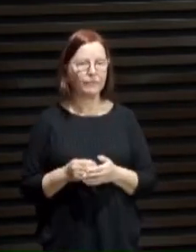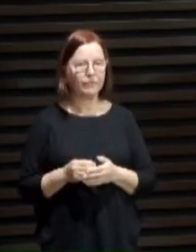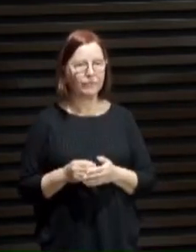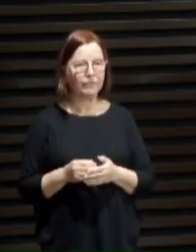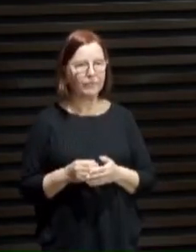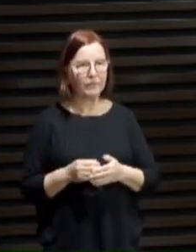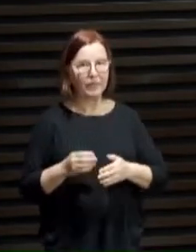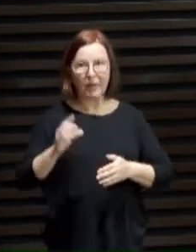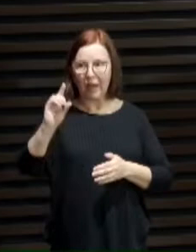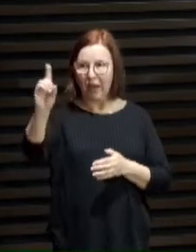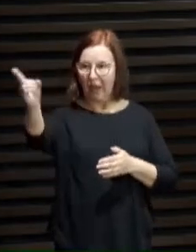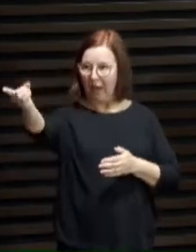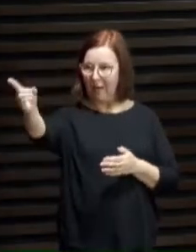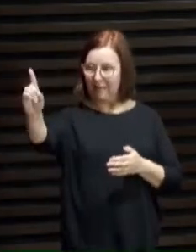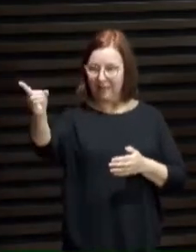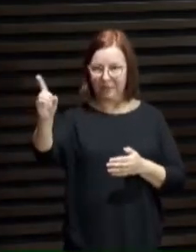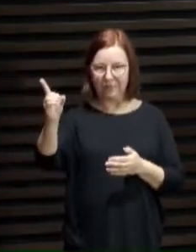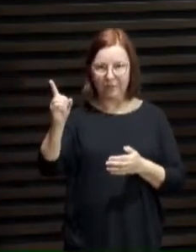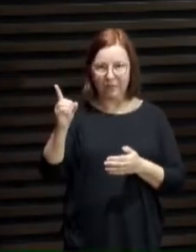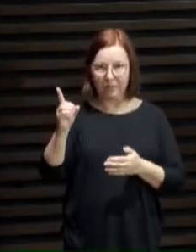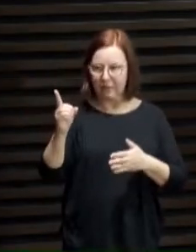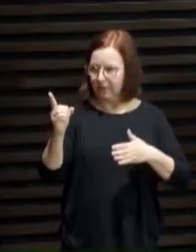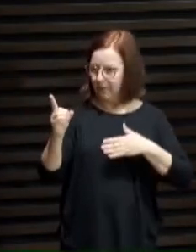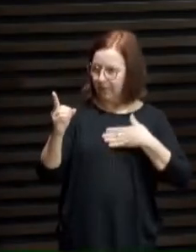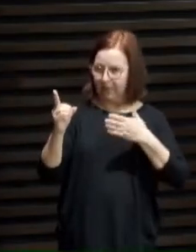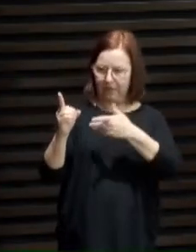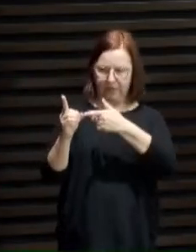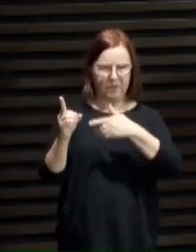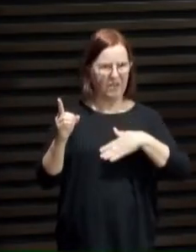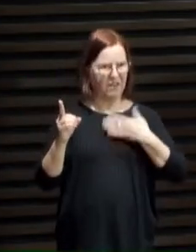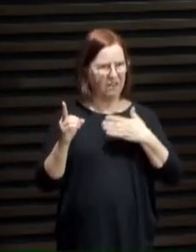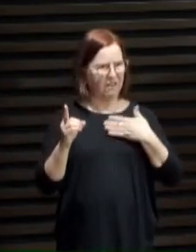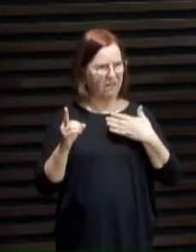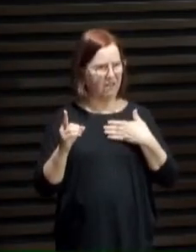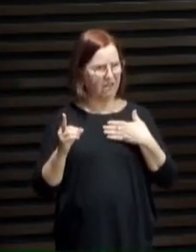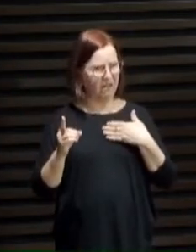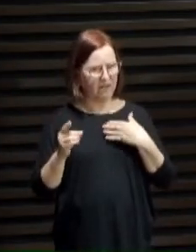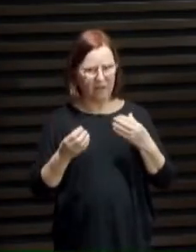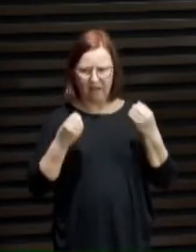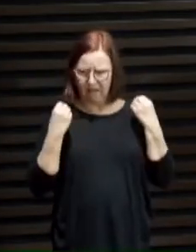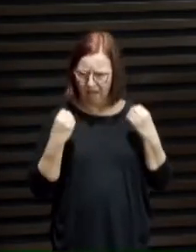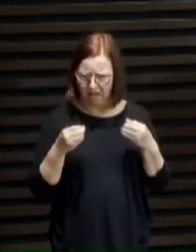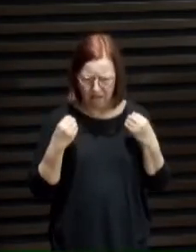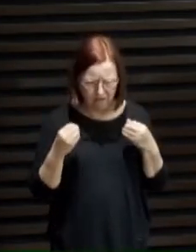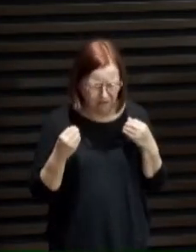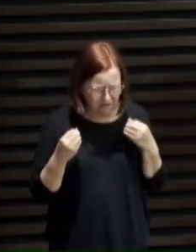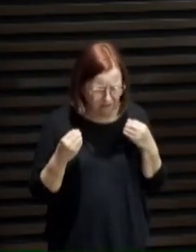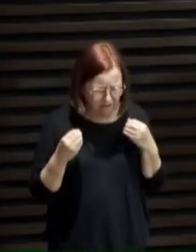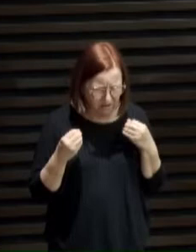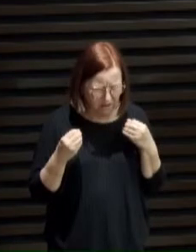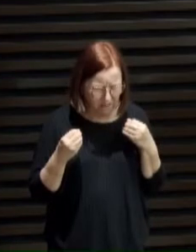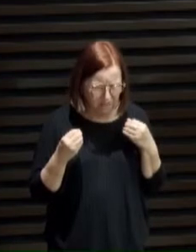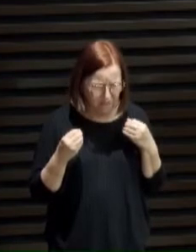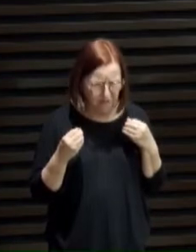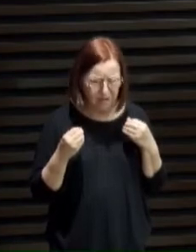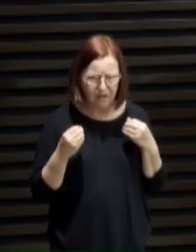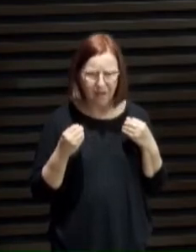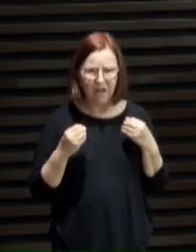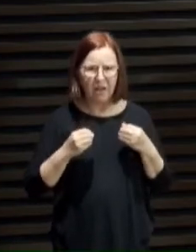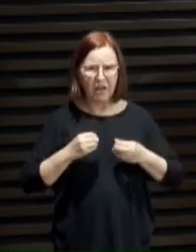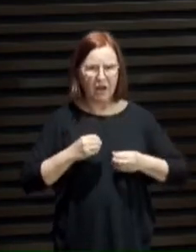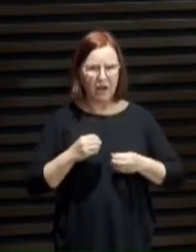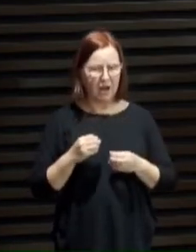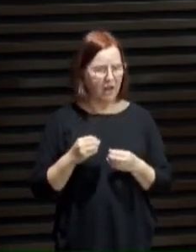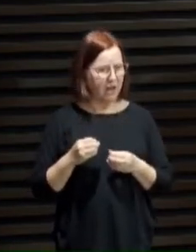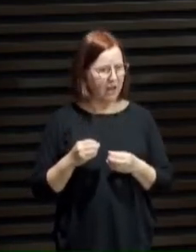e chega à casa de Simão, ela fica assustada. Como assim estão tratando ele dessa forma? Como